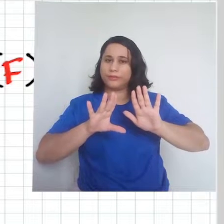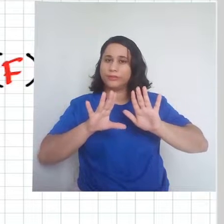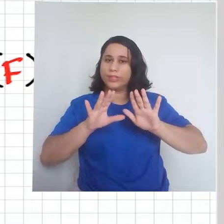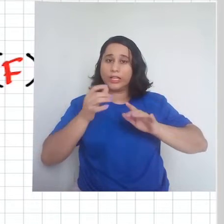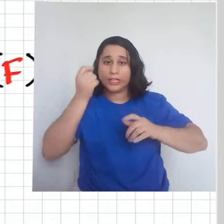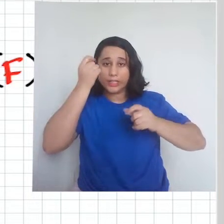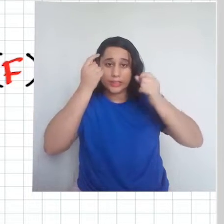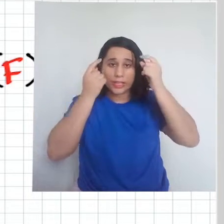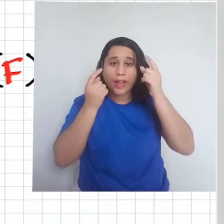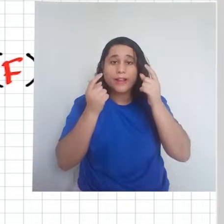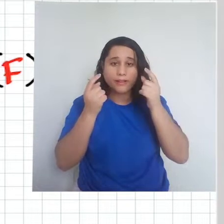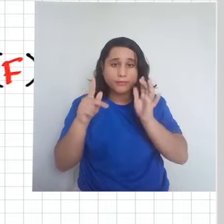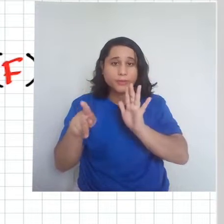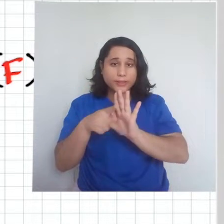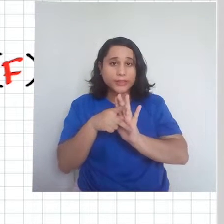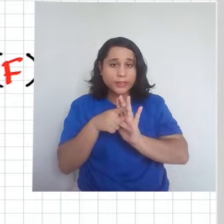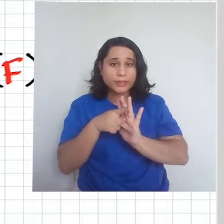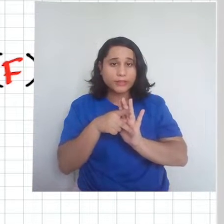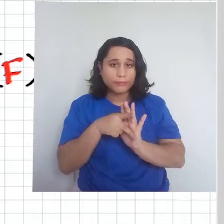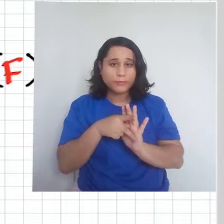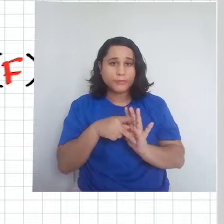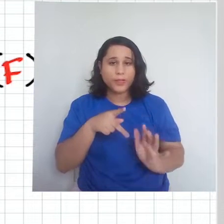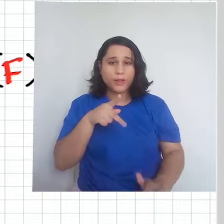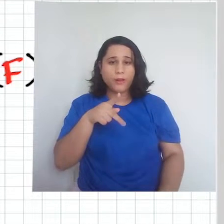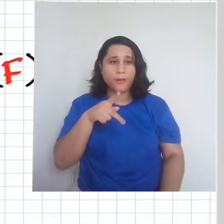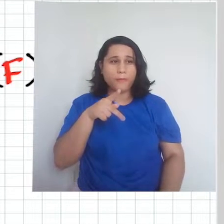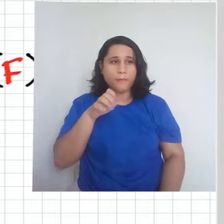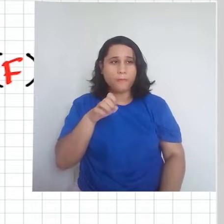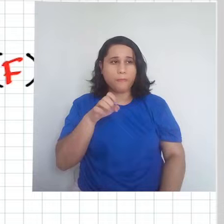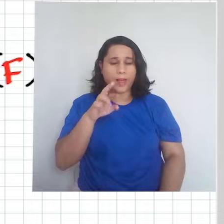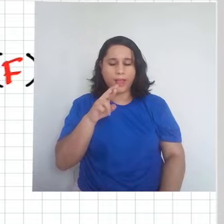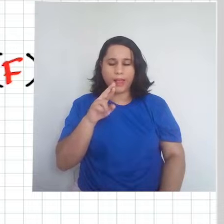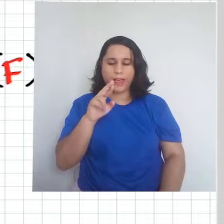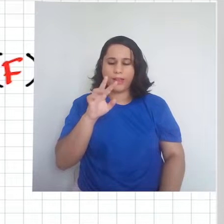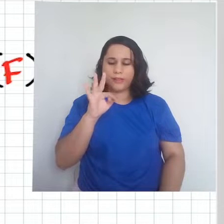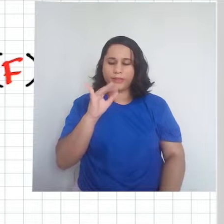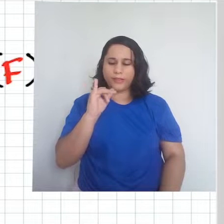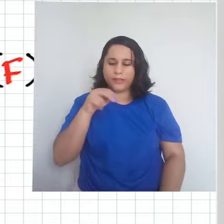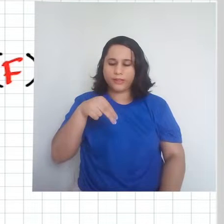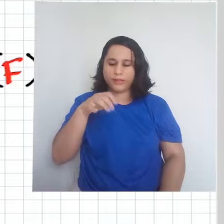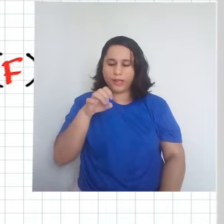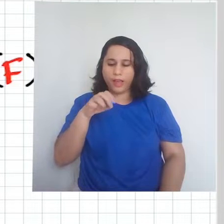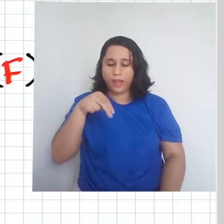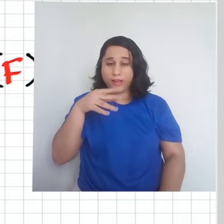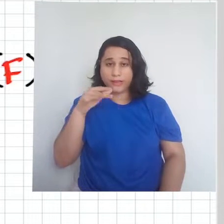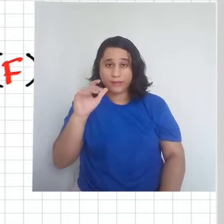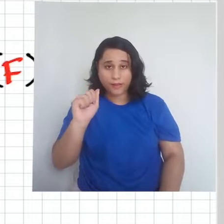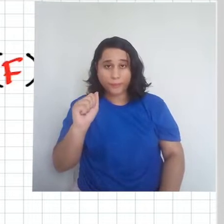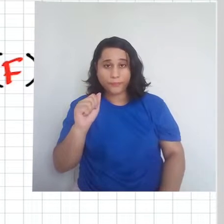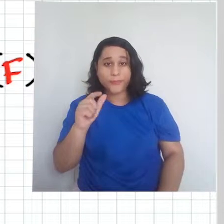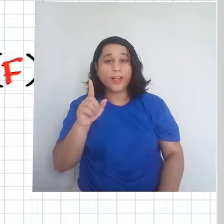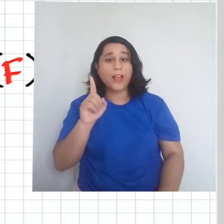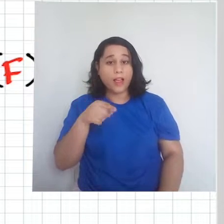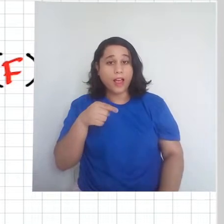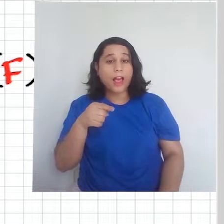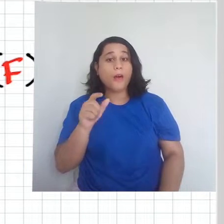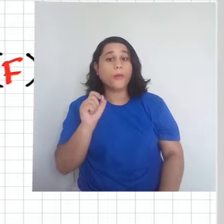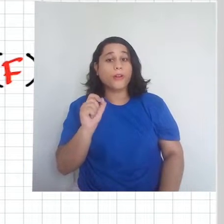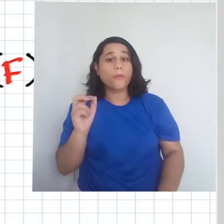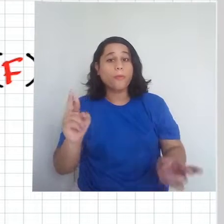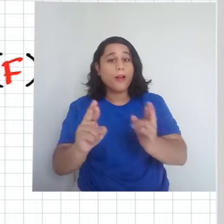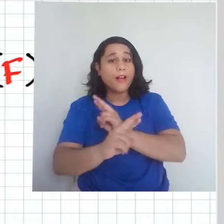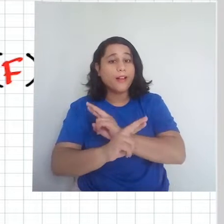pertinência. E para resumir tudo, você vai utilizar esse símbolo de pertence e não pertence, que é uma relação